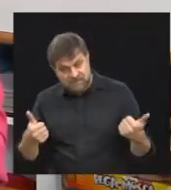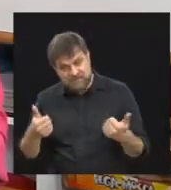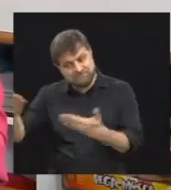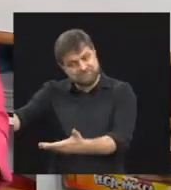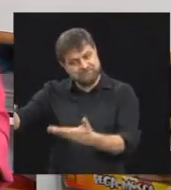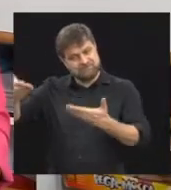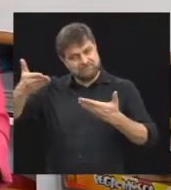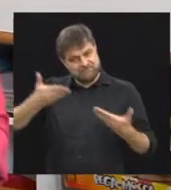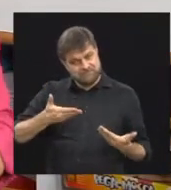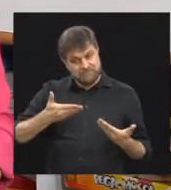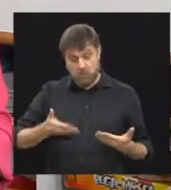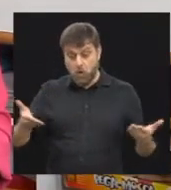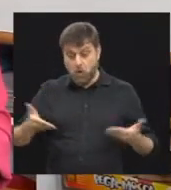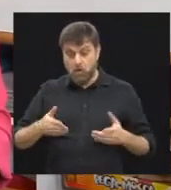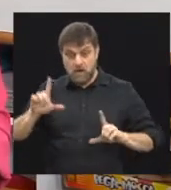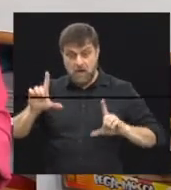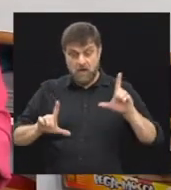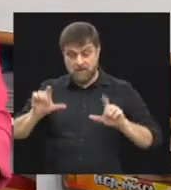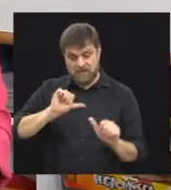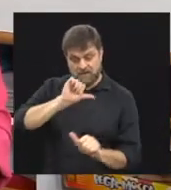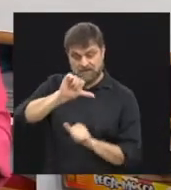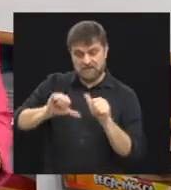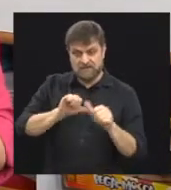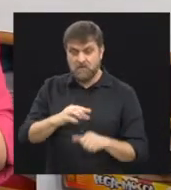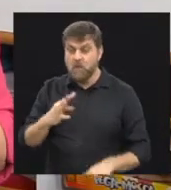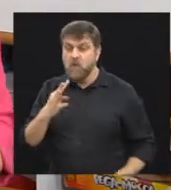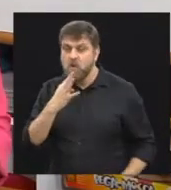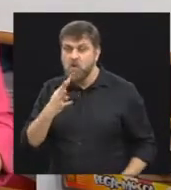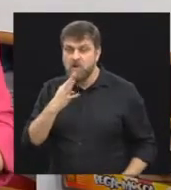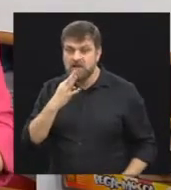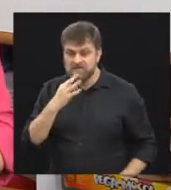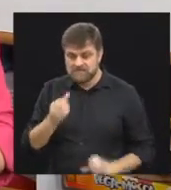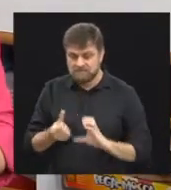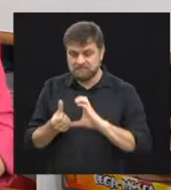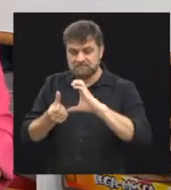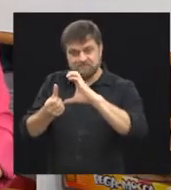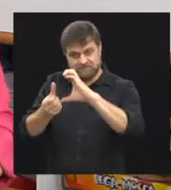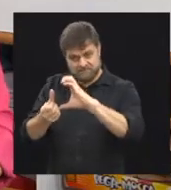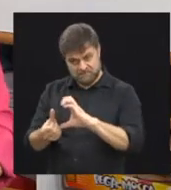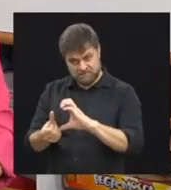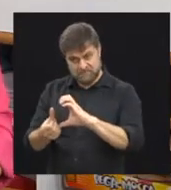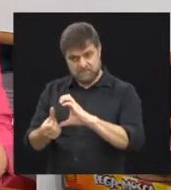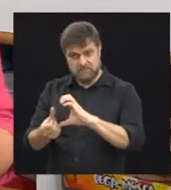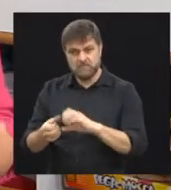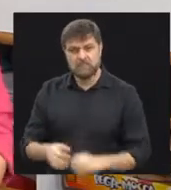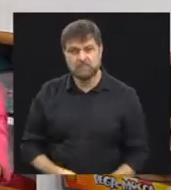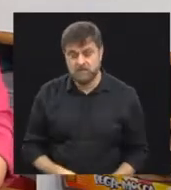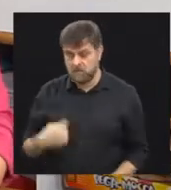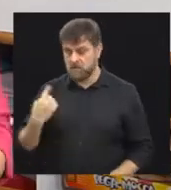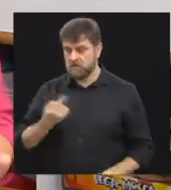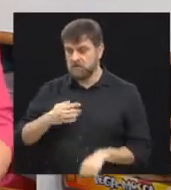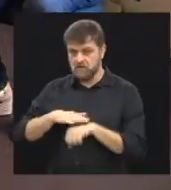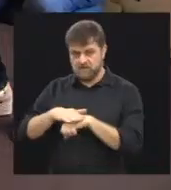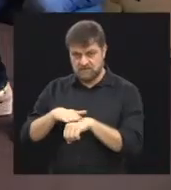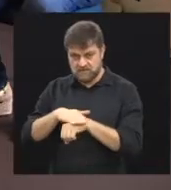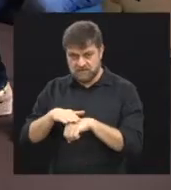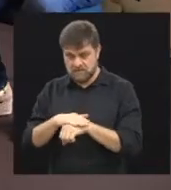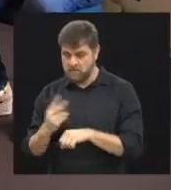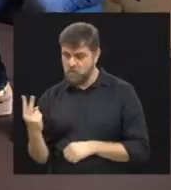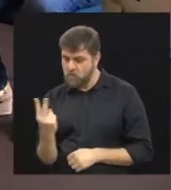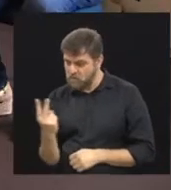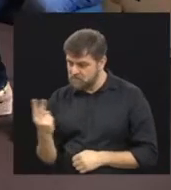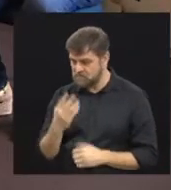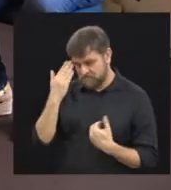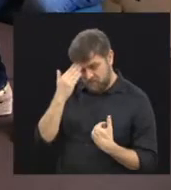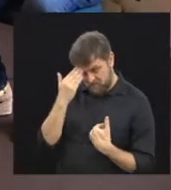Olá, sejam bem-vindos. Hoje o programa Transformação veio até a Casa da Criança Paralítica de Campinas. Estamos aqui com a Maria Delta e com o